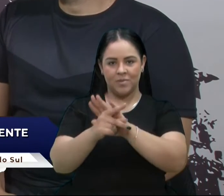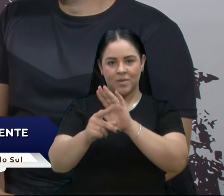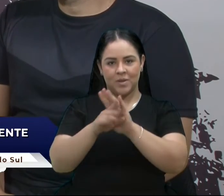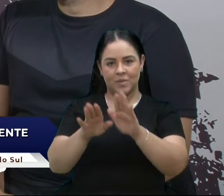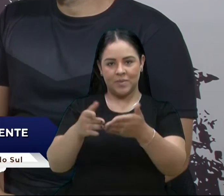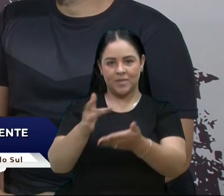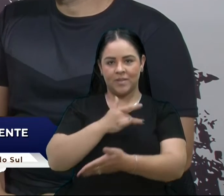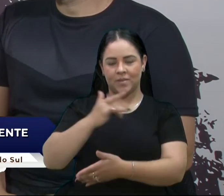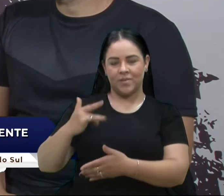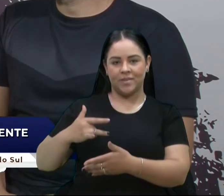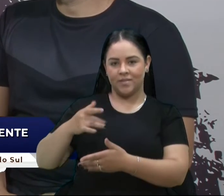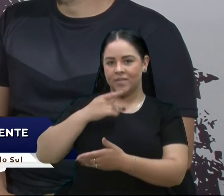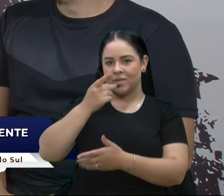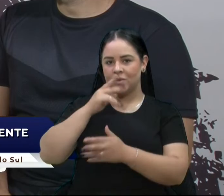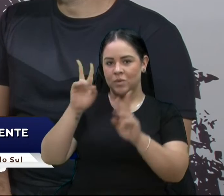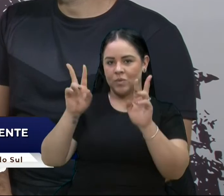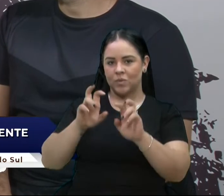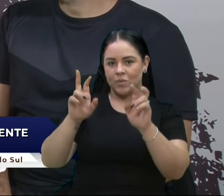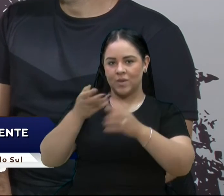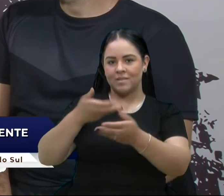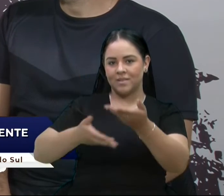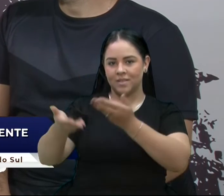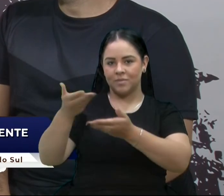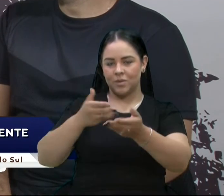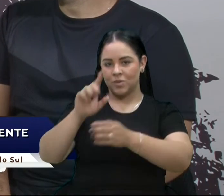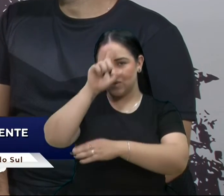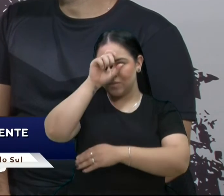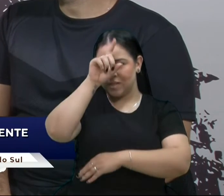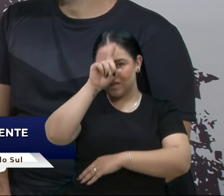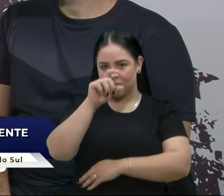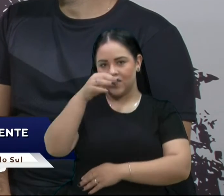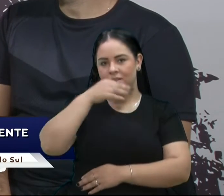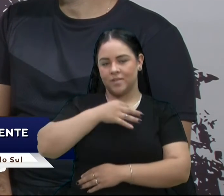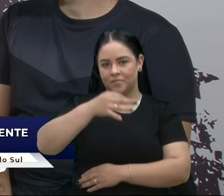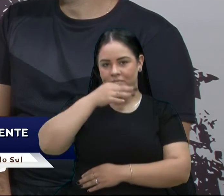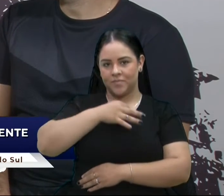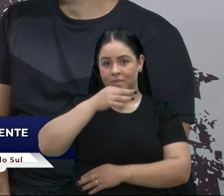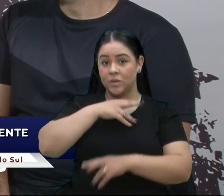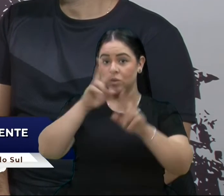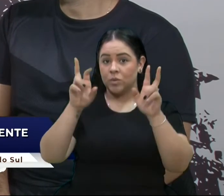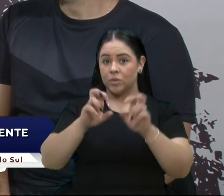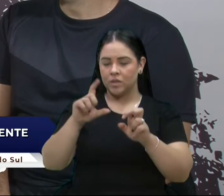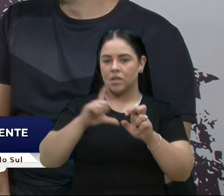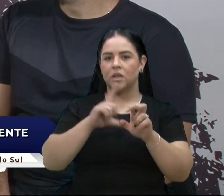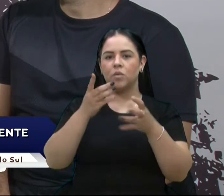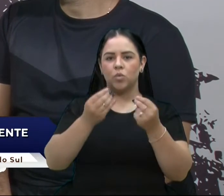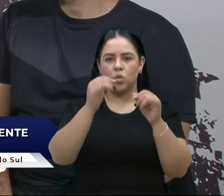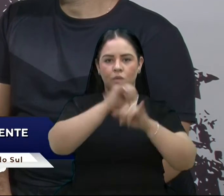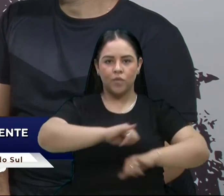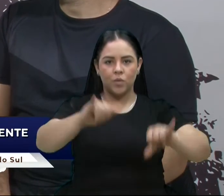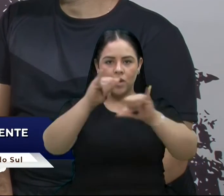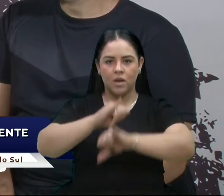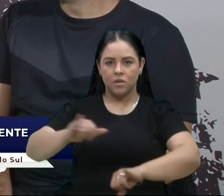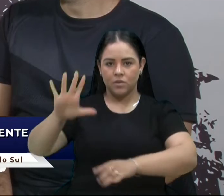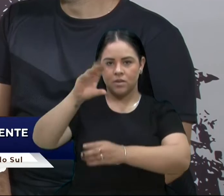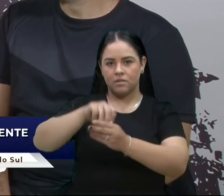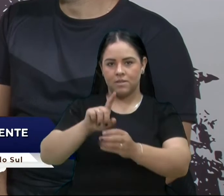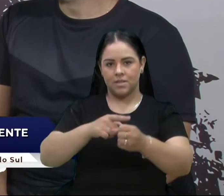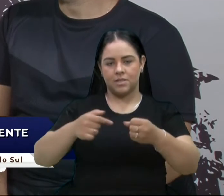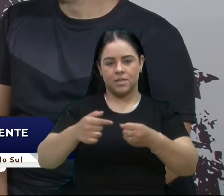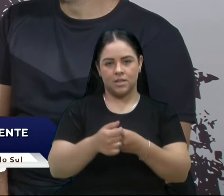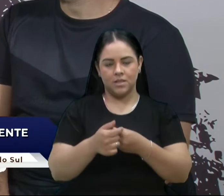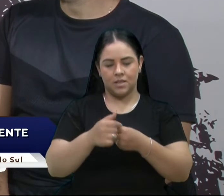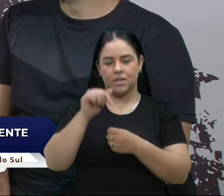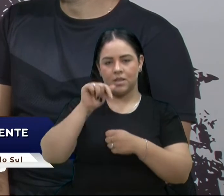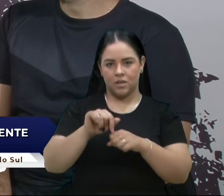Saúde, que tratou o assunto do atendimento dos hospitais de Caxias do Sul, assunto que tem repercutido na cidade, tanto no plenário